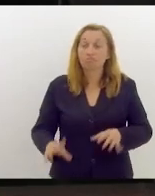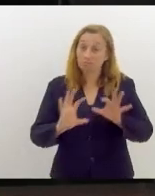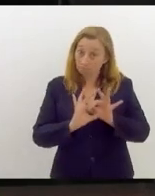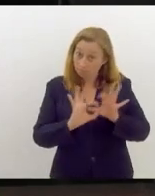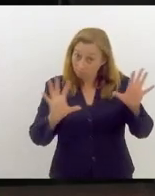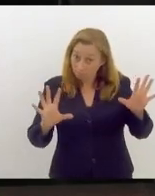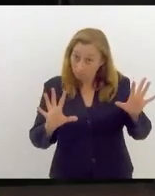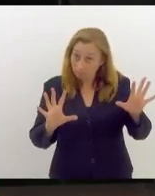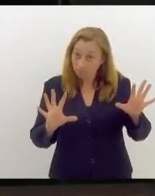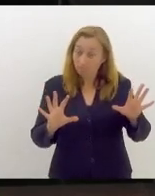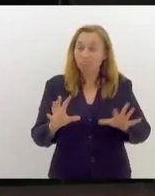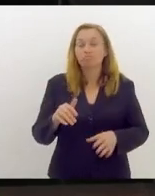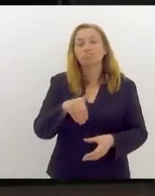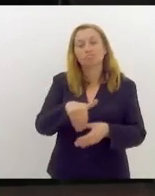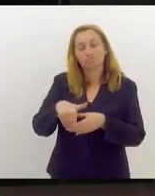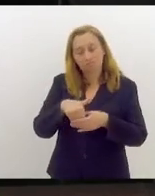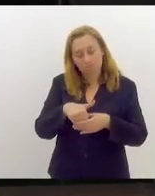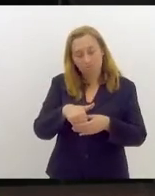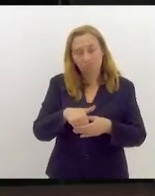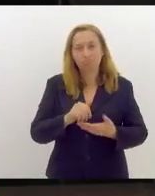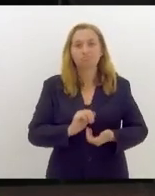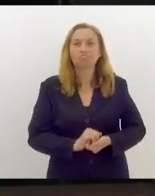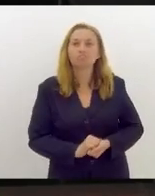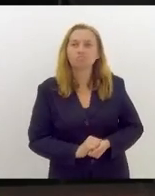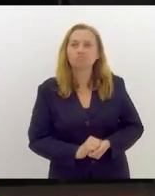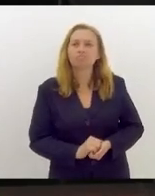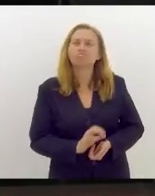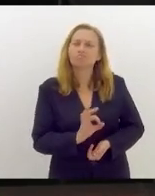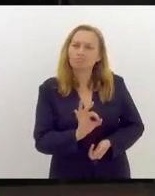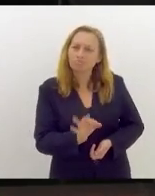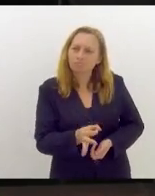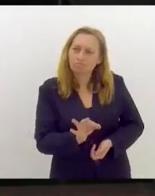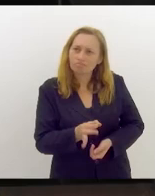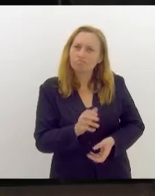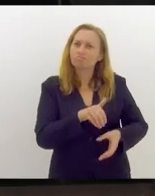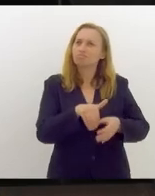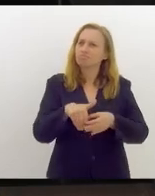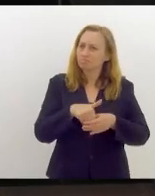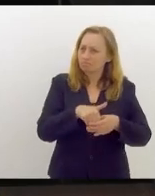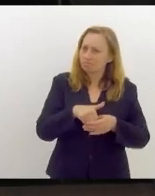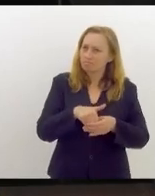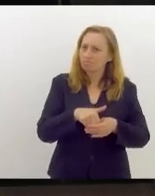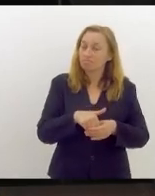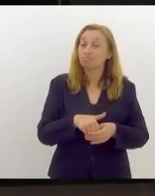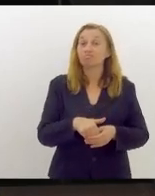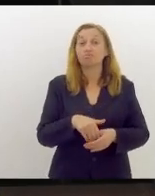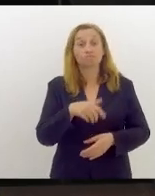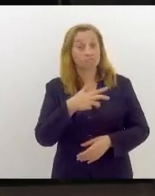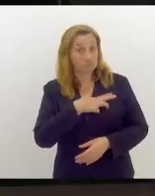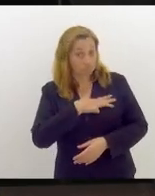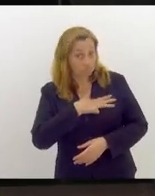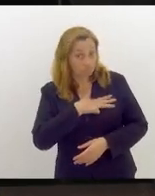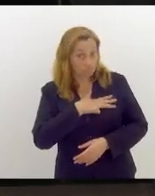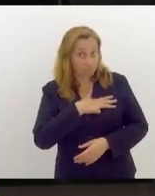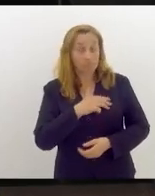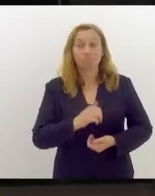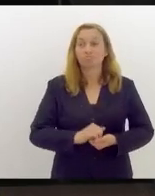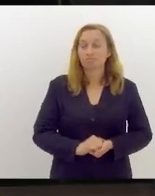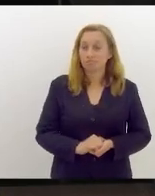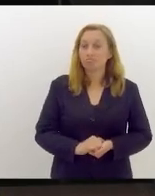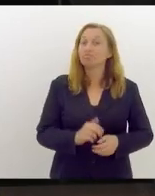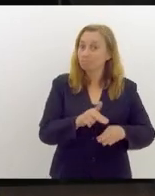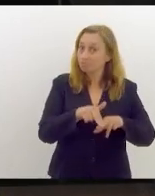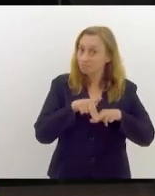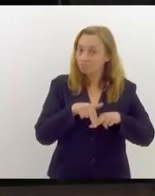democraticamente eleito e legitimamente eleito como foi Luiz Inácio Lula da Silva e